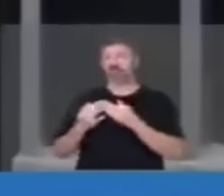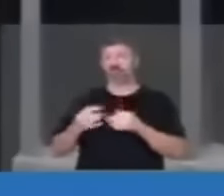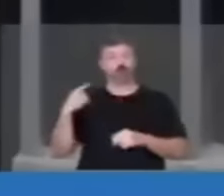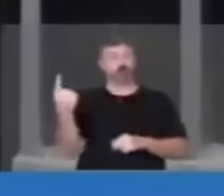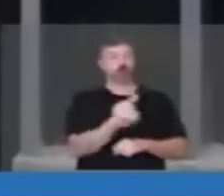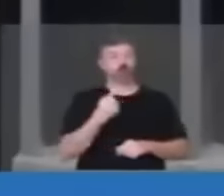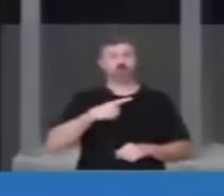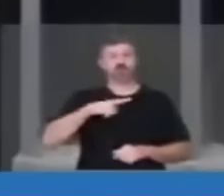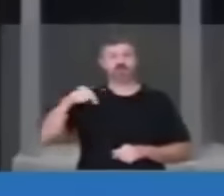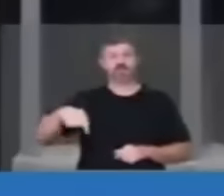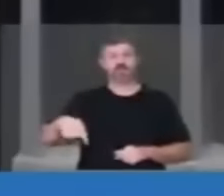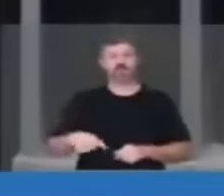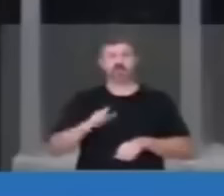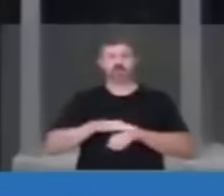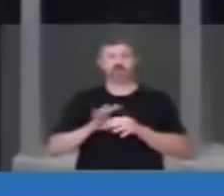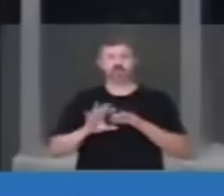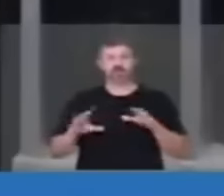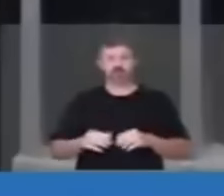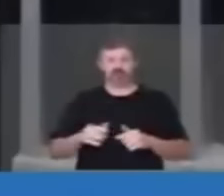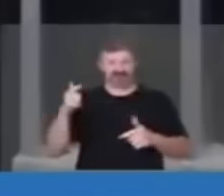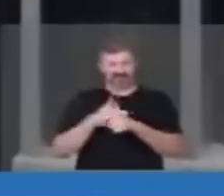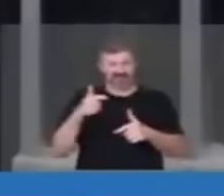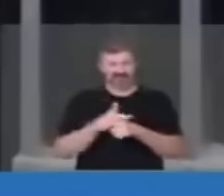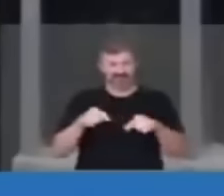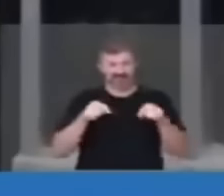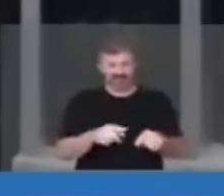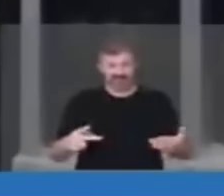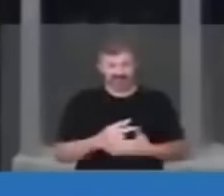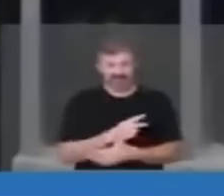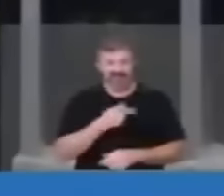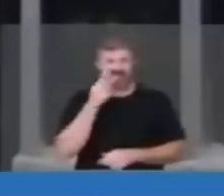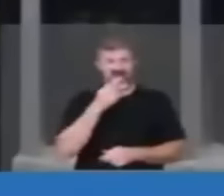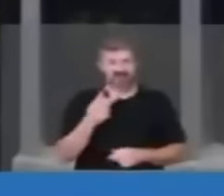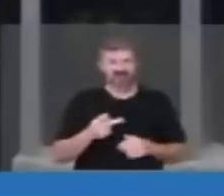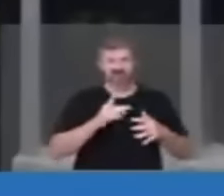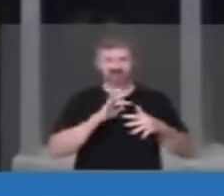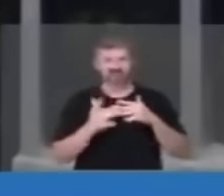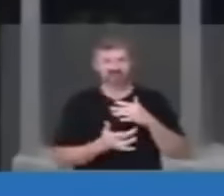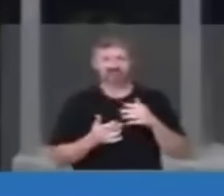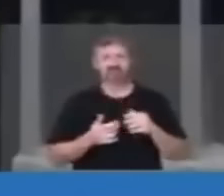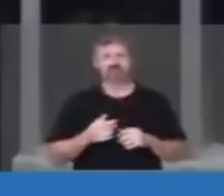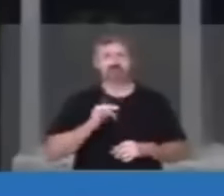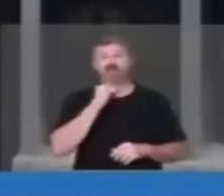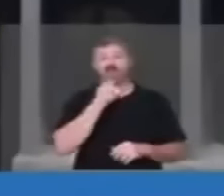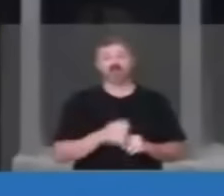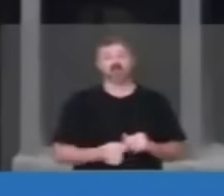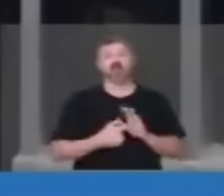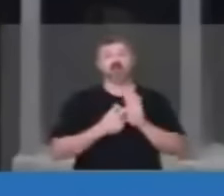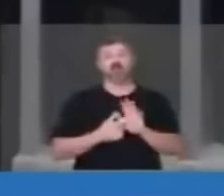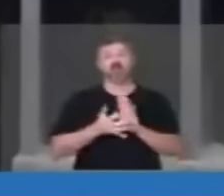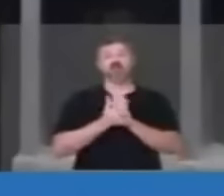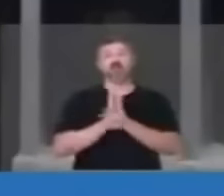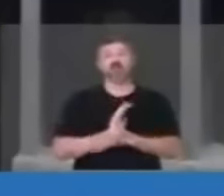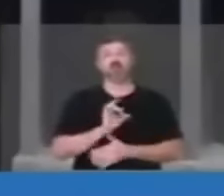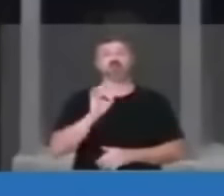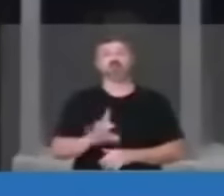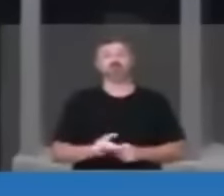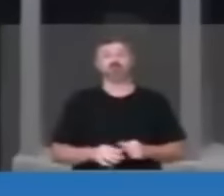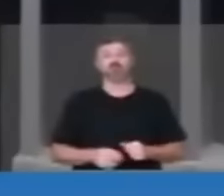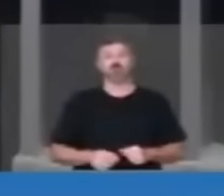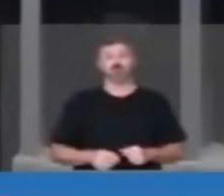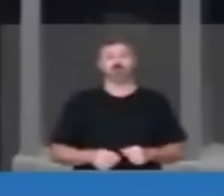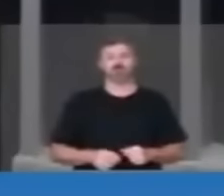têm. Esse ataque que está sendo feito com palavras nas redes sociais é lamentável e só mostra o preconceito,